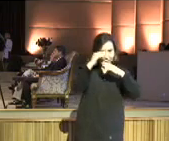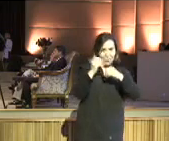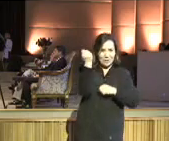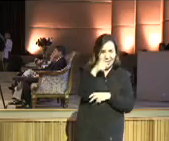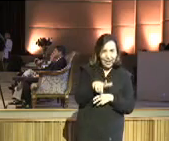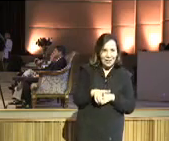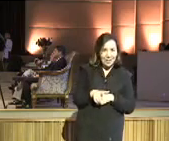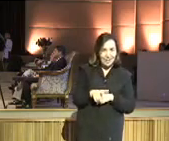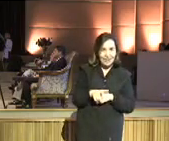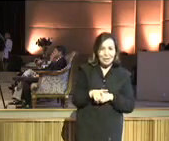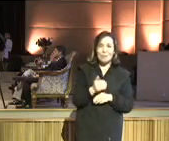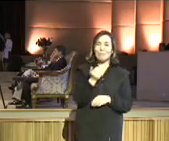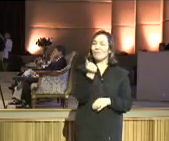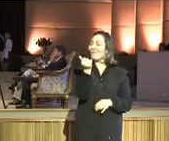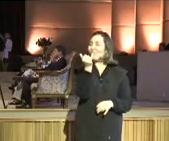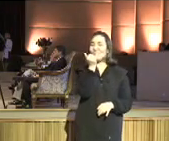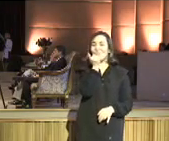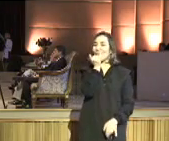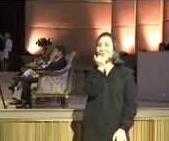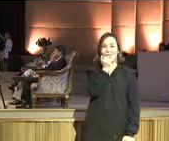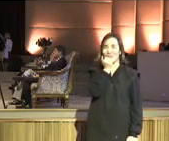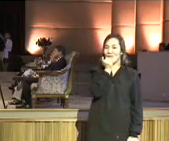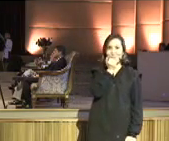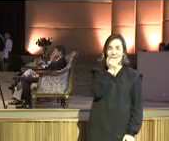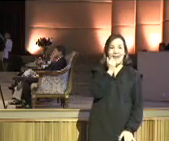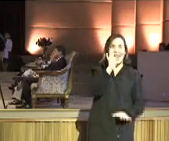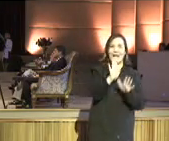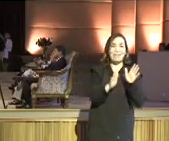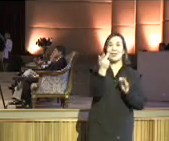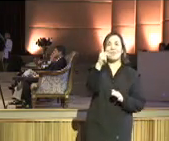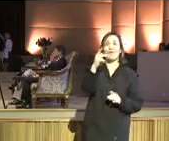escudo. Querido, se Jesus não for o Senhor